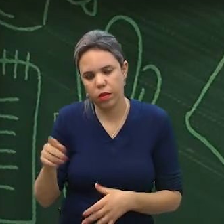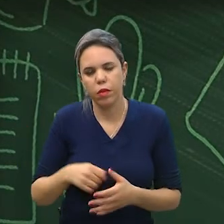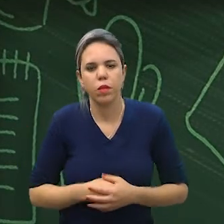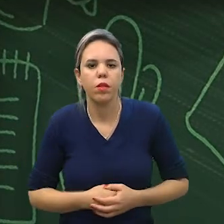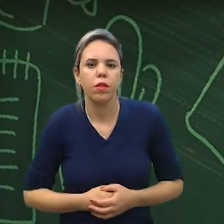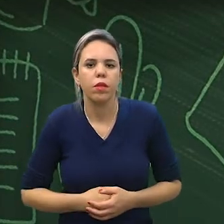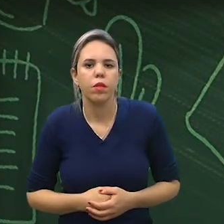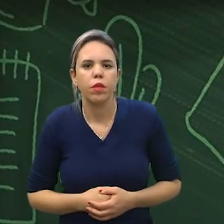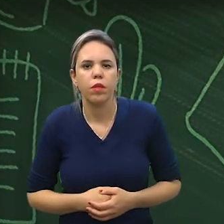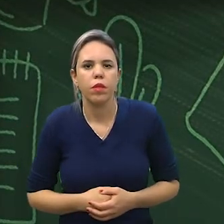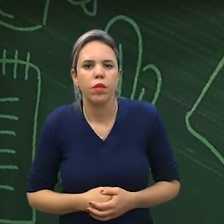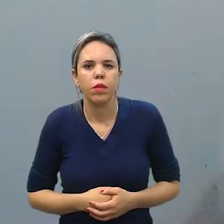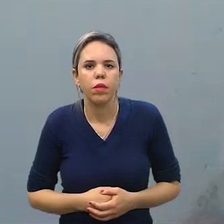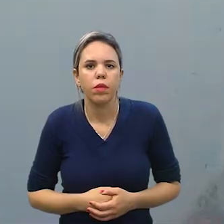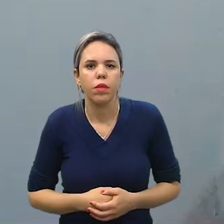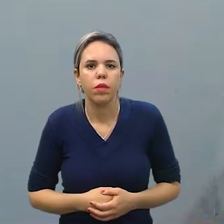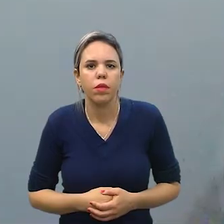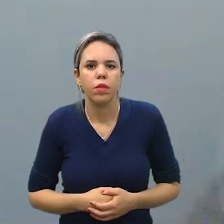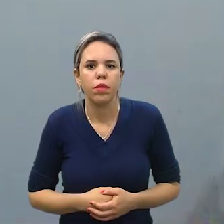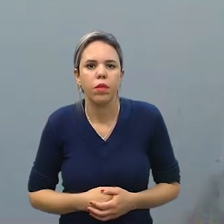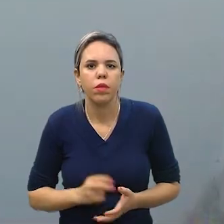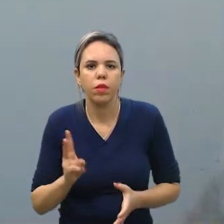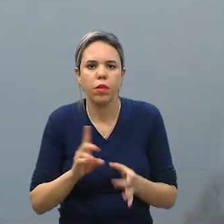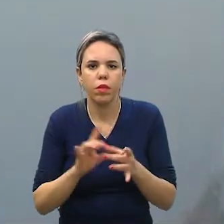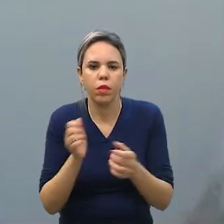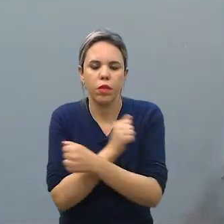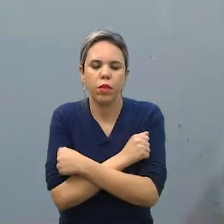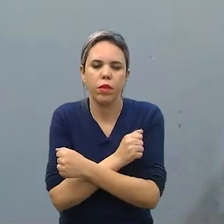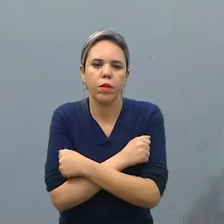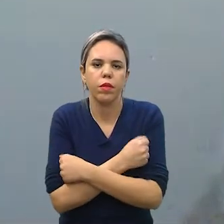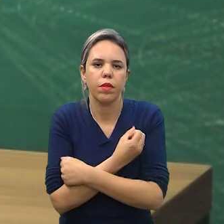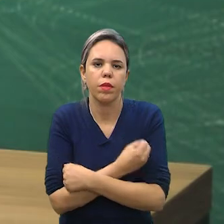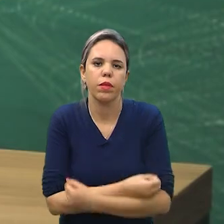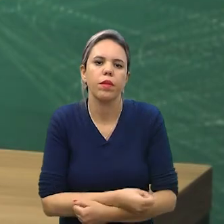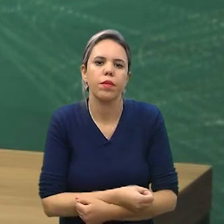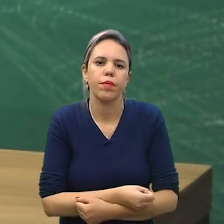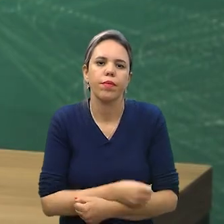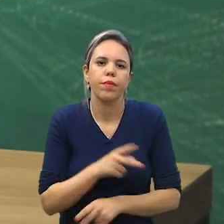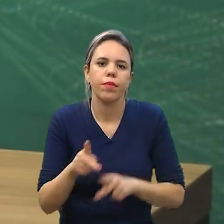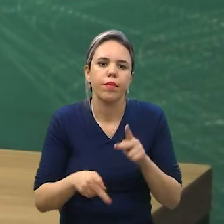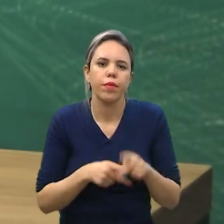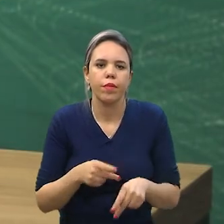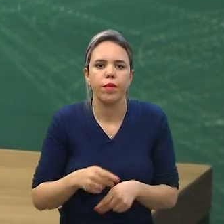Bruno. Imagina, sempre à disposição. Um abraço, boa tarde para vocês. É isso aí,